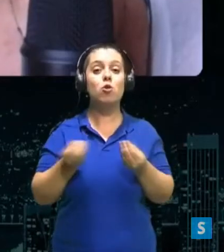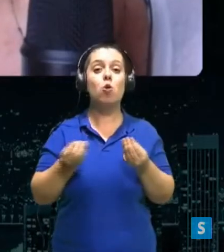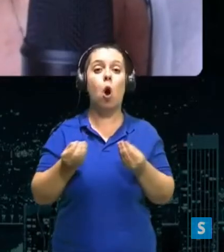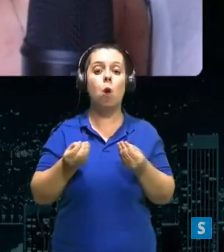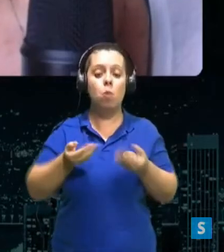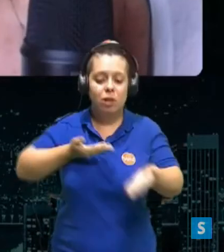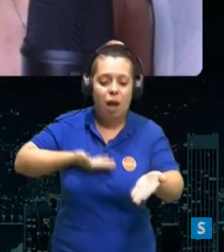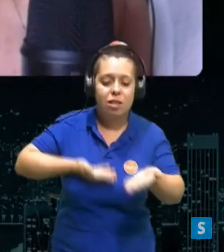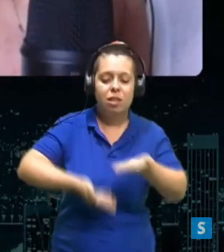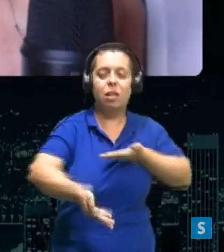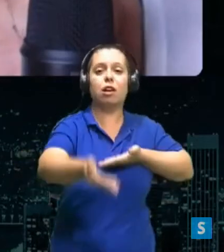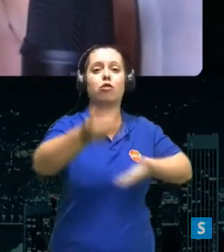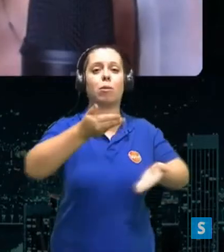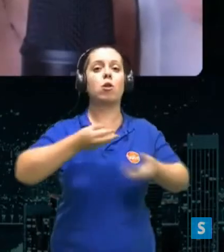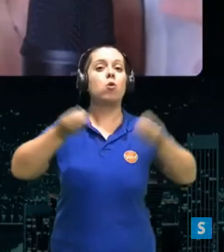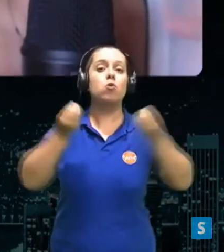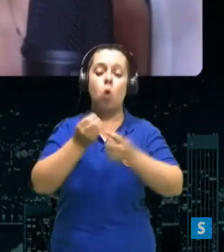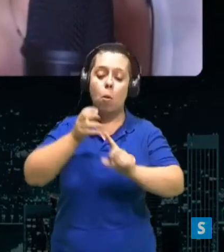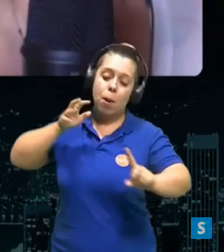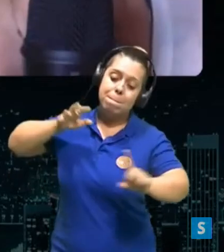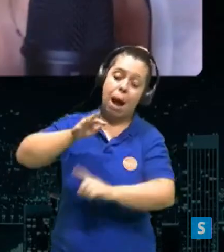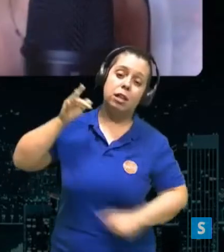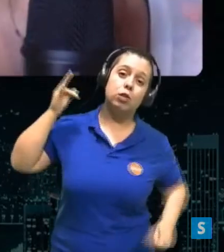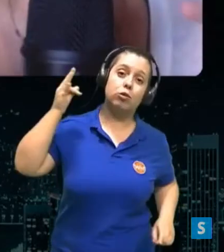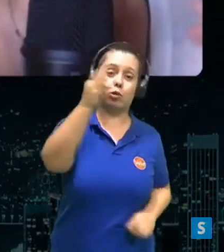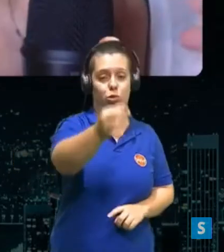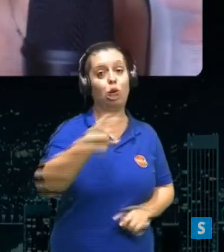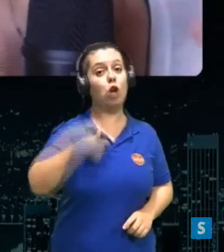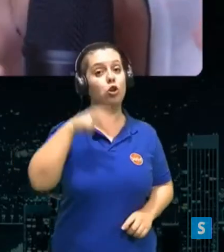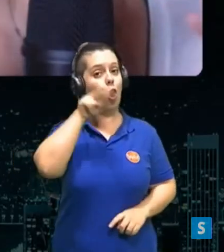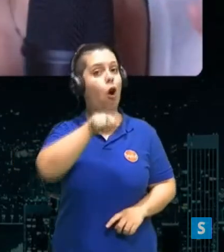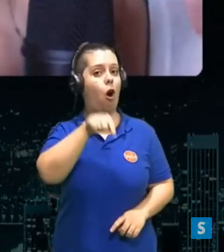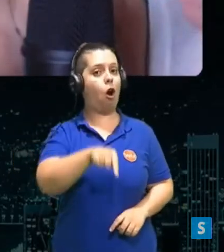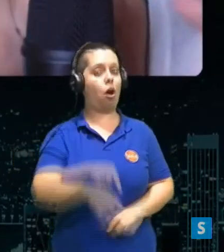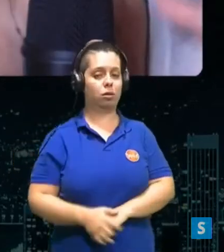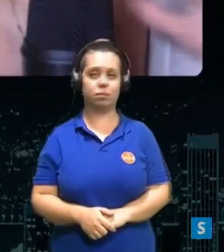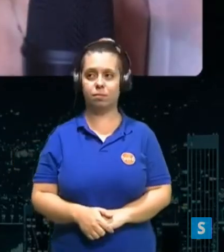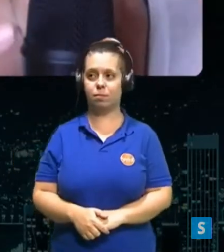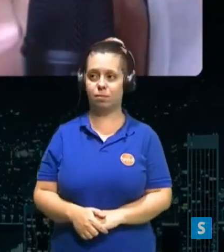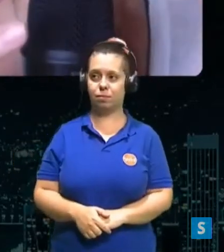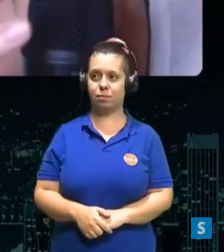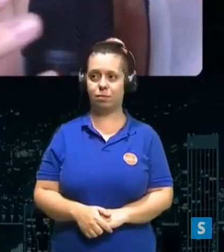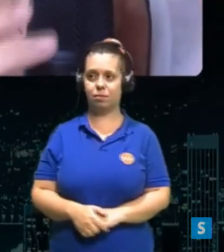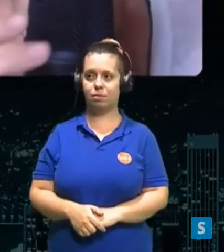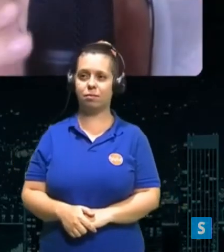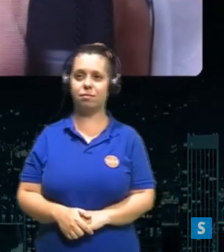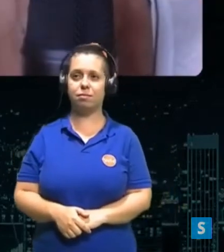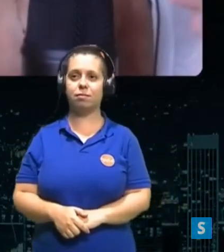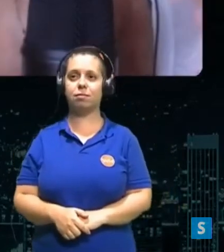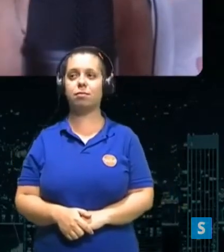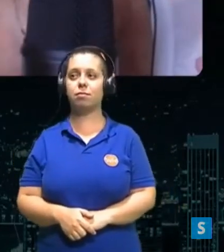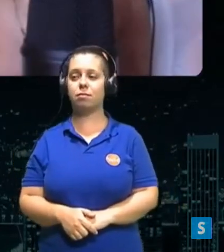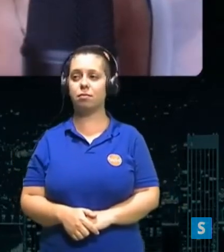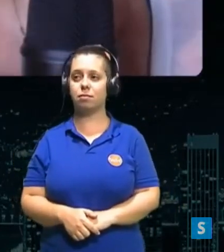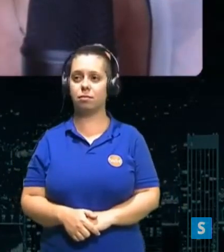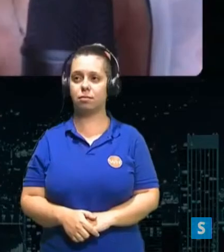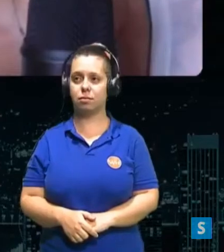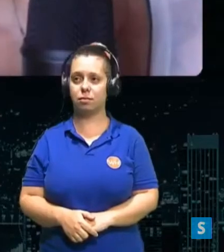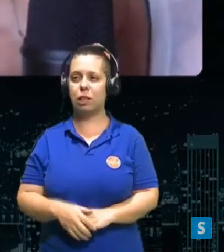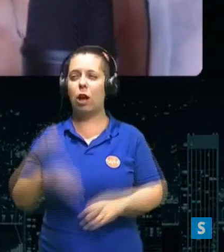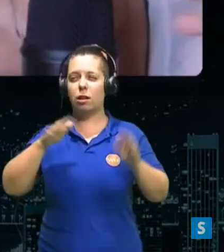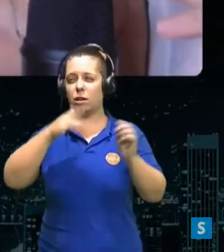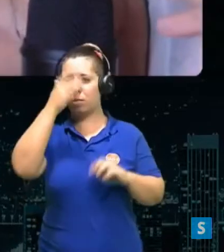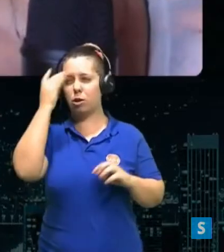na transformação do nosso futuro e ao mesmo tempo algumas pessoas podem misturar a ideia de